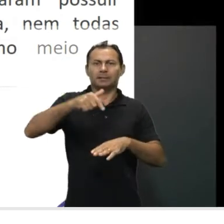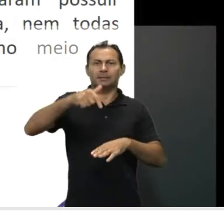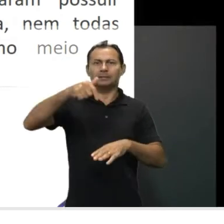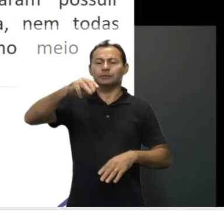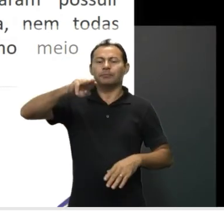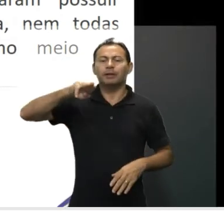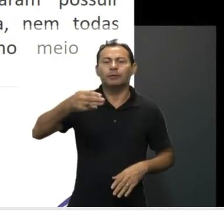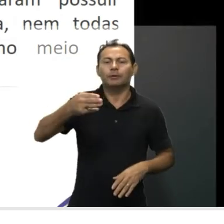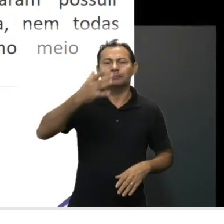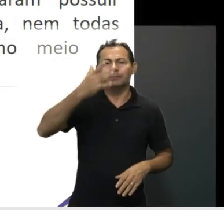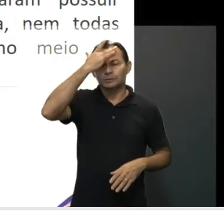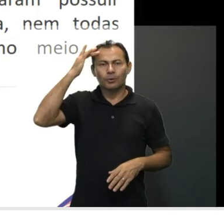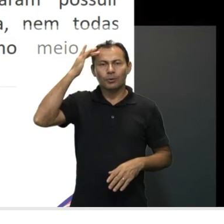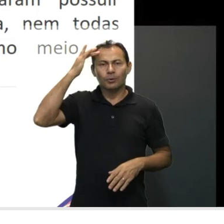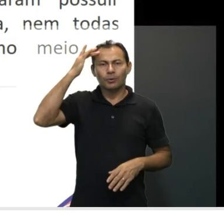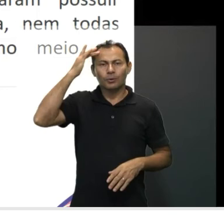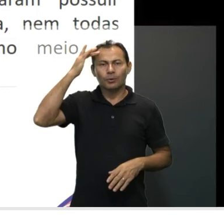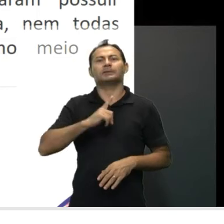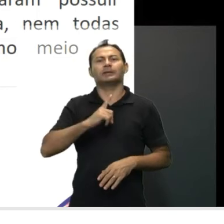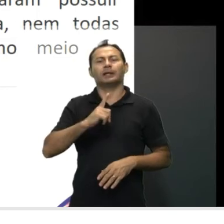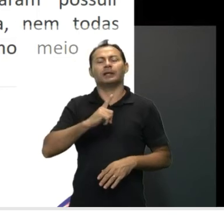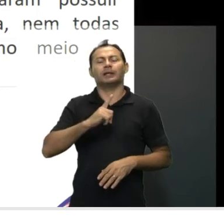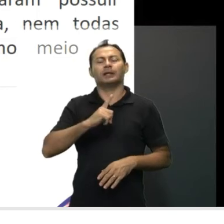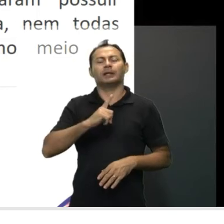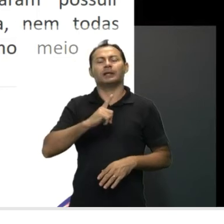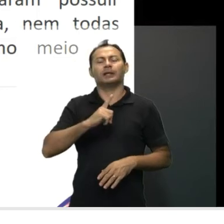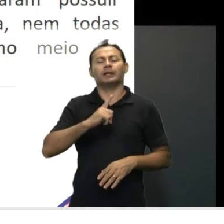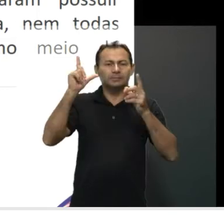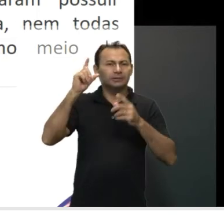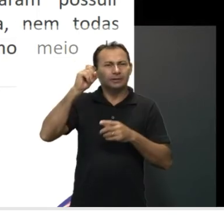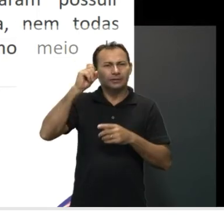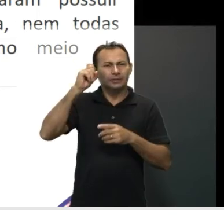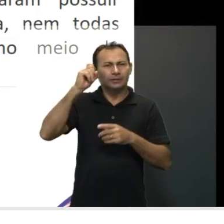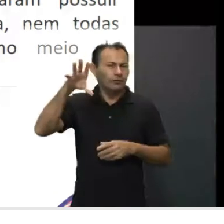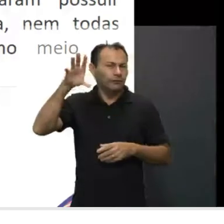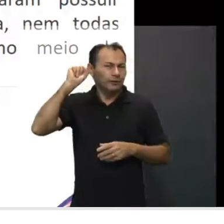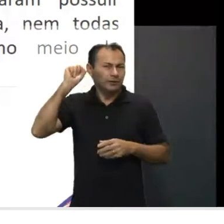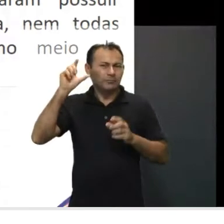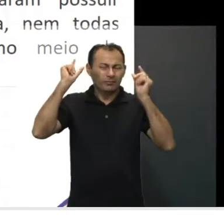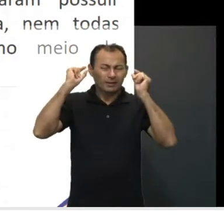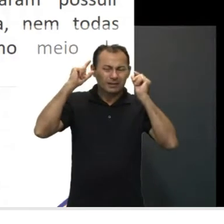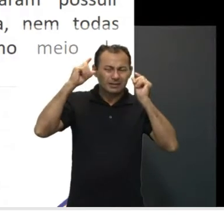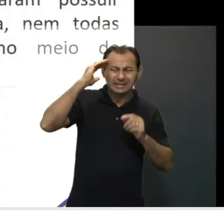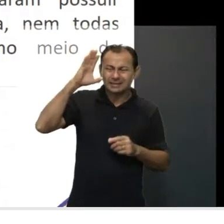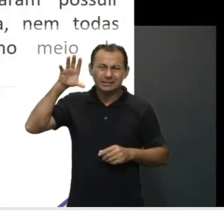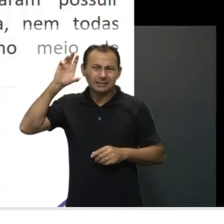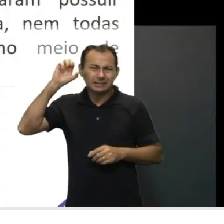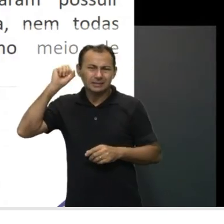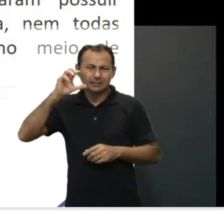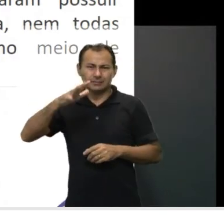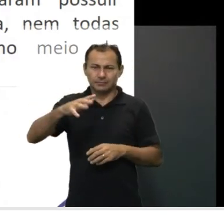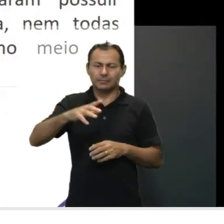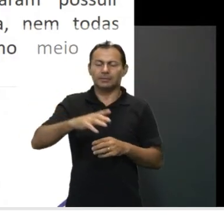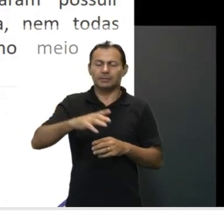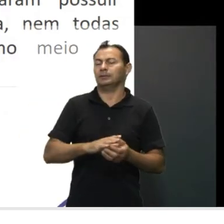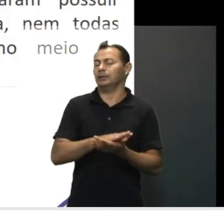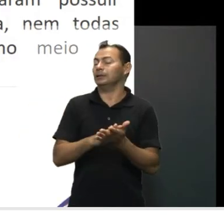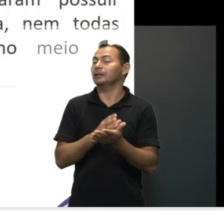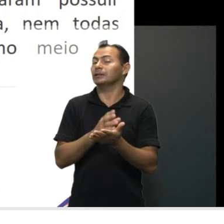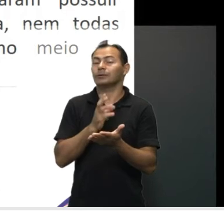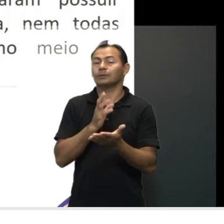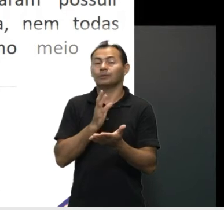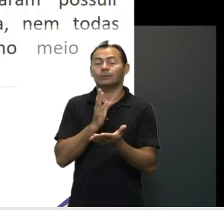pessoas declararam possuir alguma dificuldade para ouvir, tá? Todavia, nem todas conhecem e utilizam a